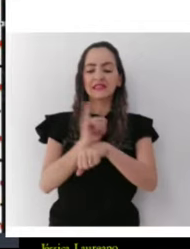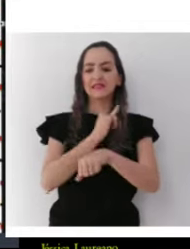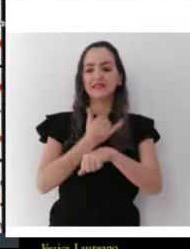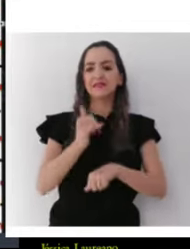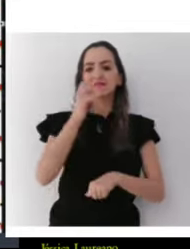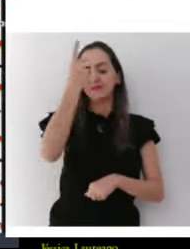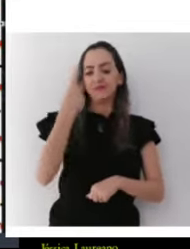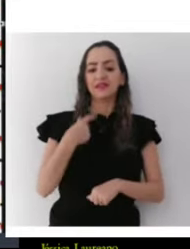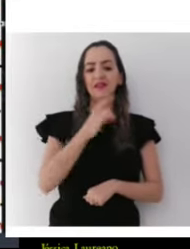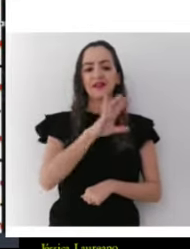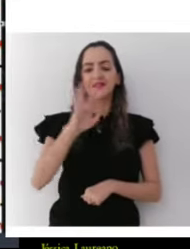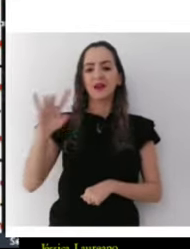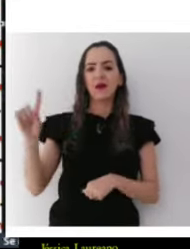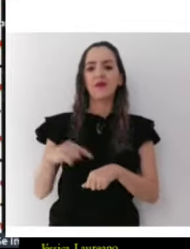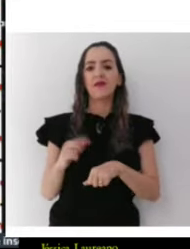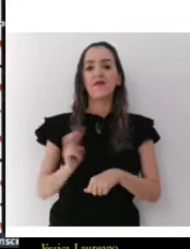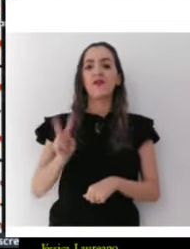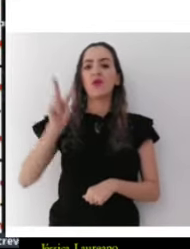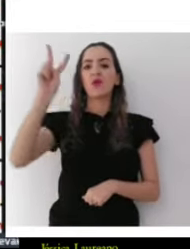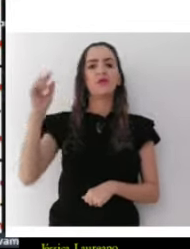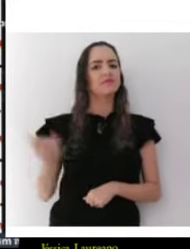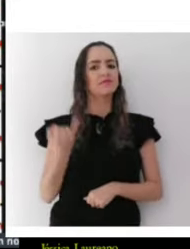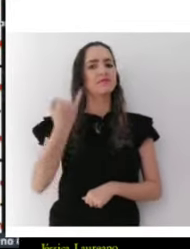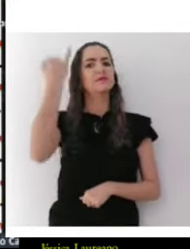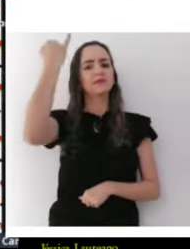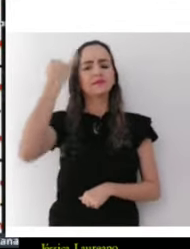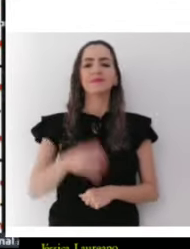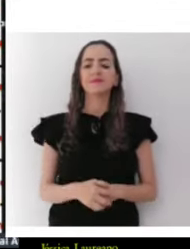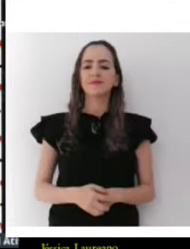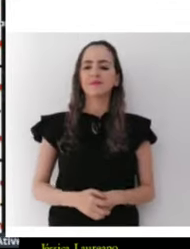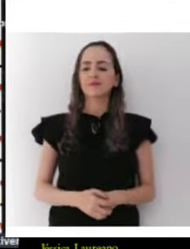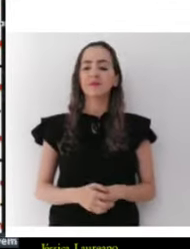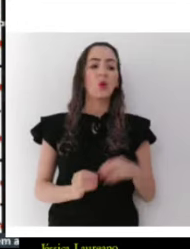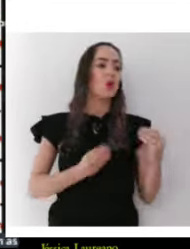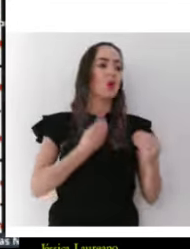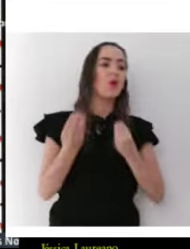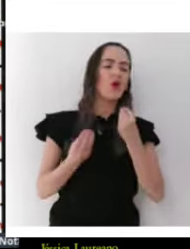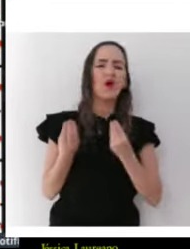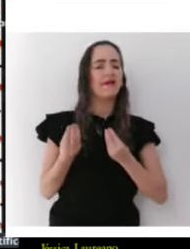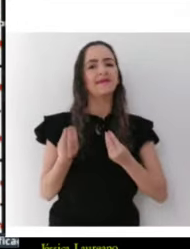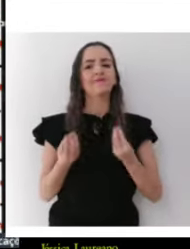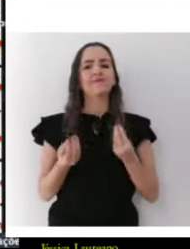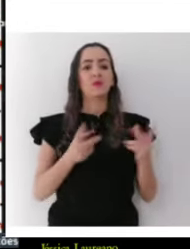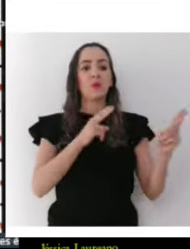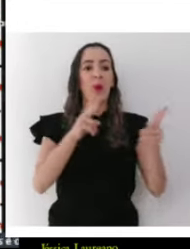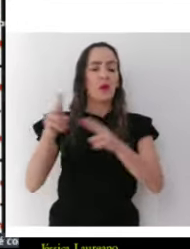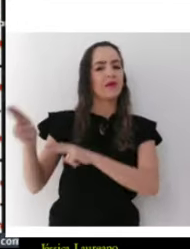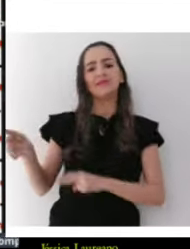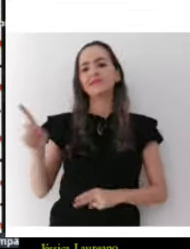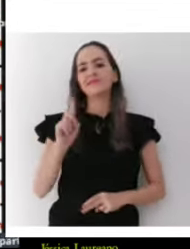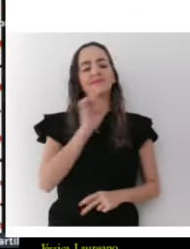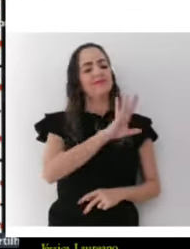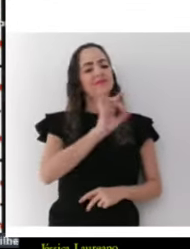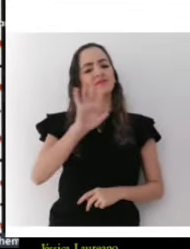O importante é resolver o problema. O meio não necessariamente precisa ser igual, tá certo?